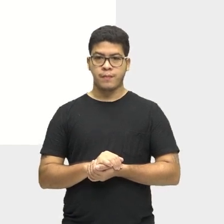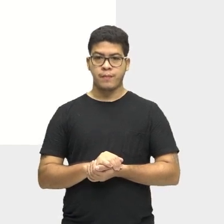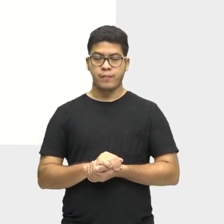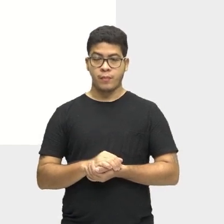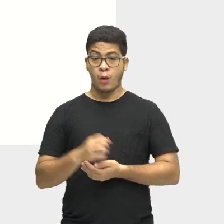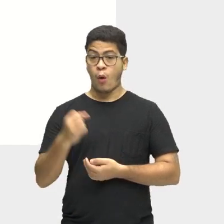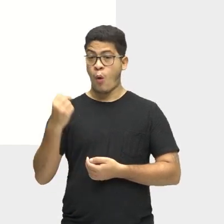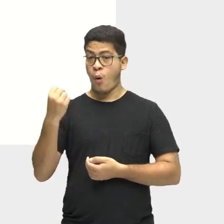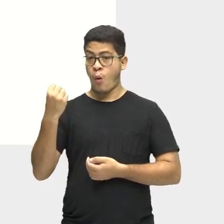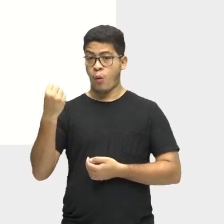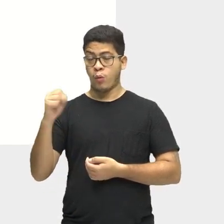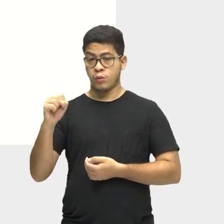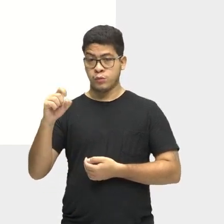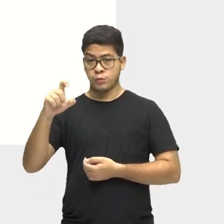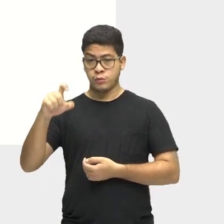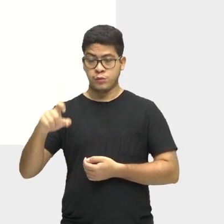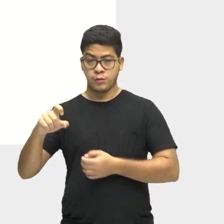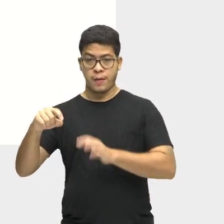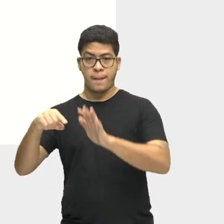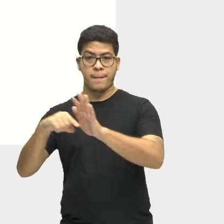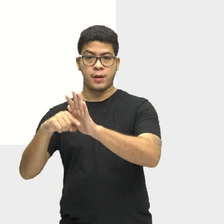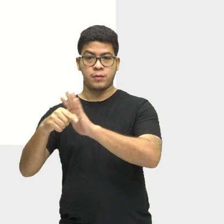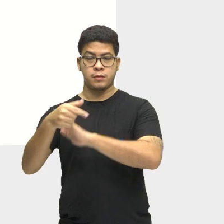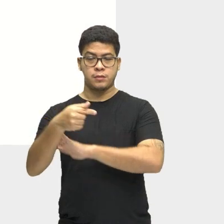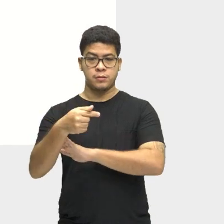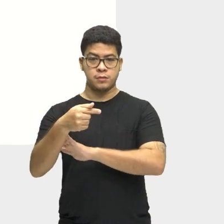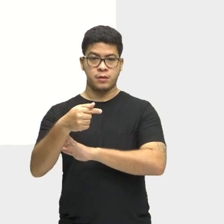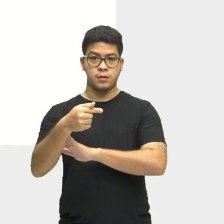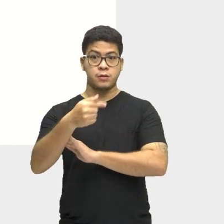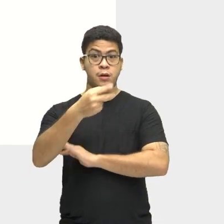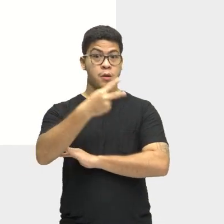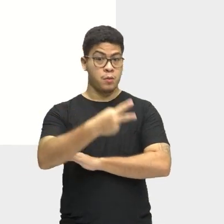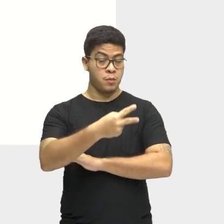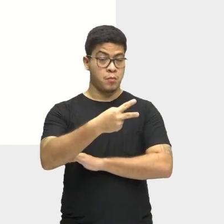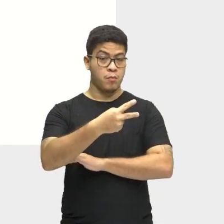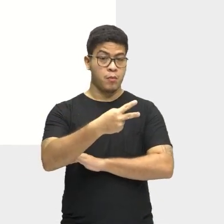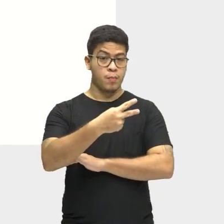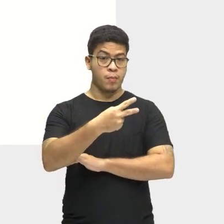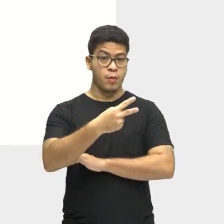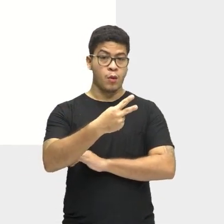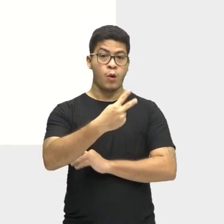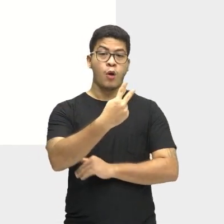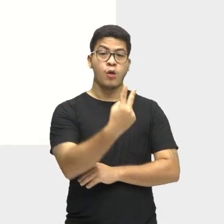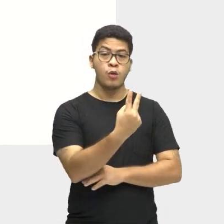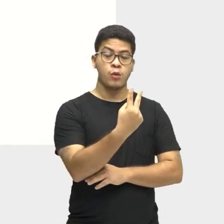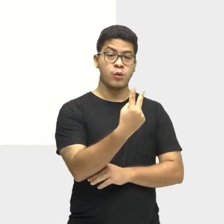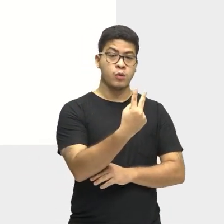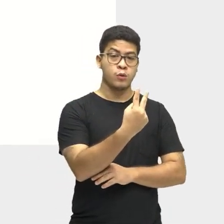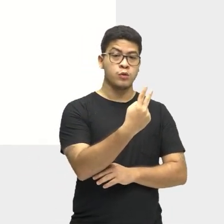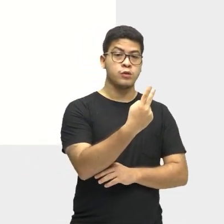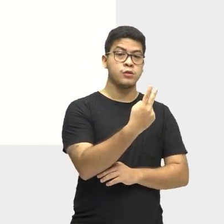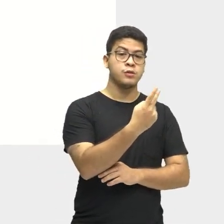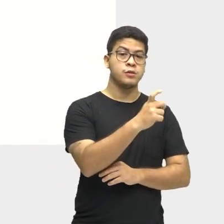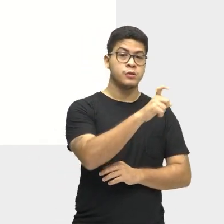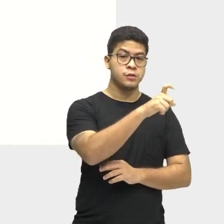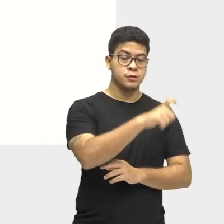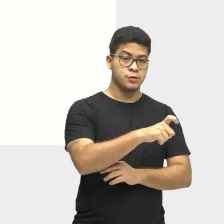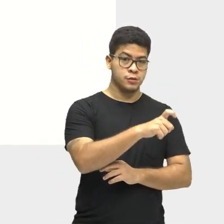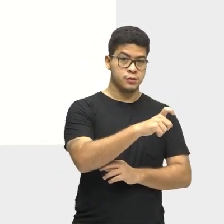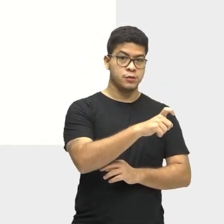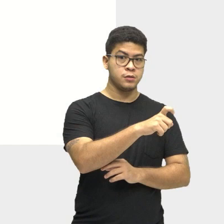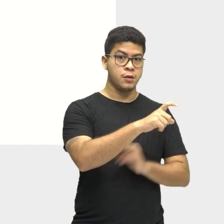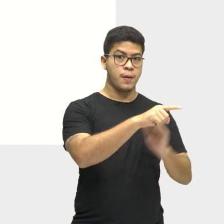tá? E depois 2 vezes 2, que é igual a 4. Pronto. Simples, né, pessoal? Tranquila